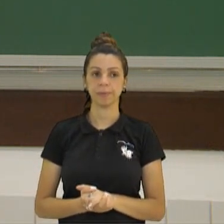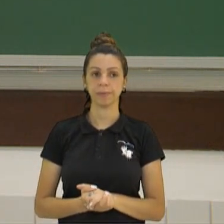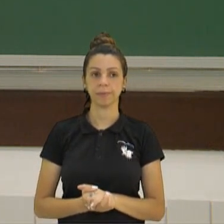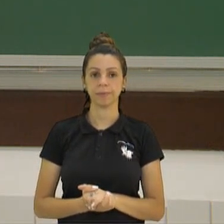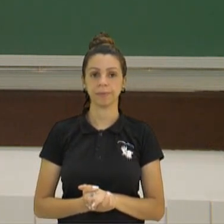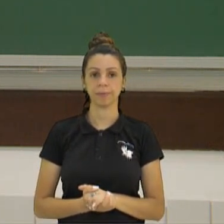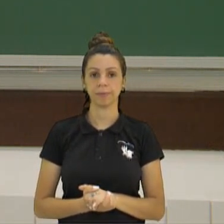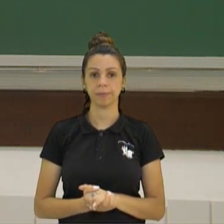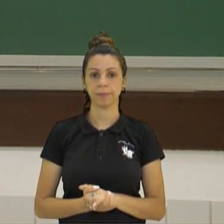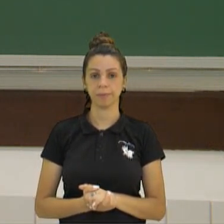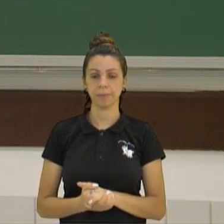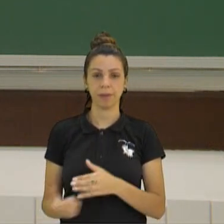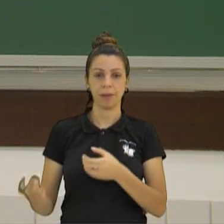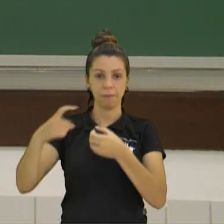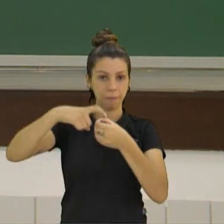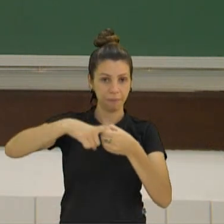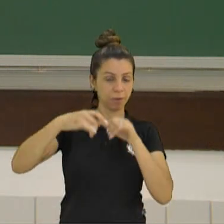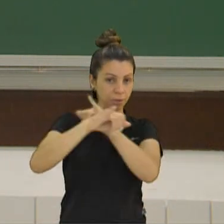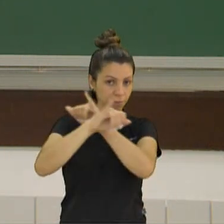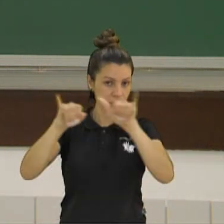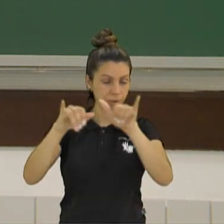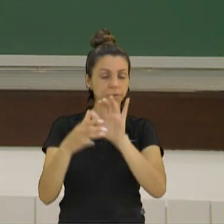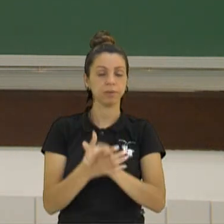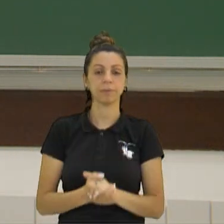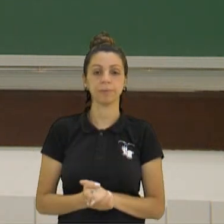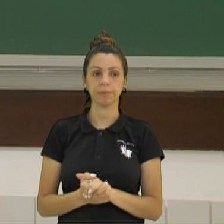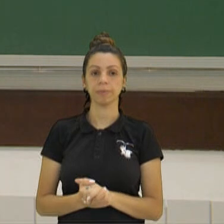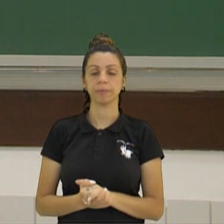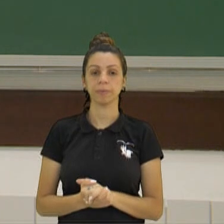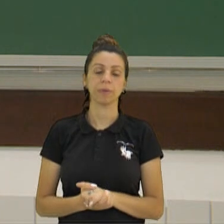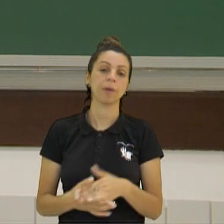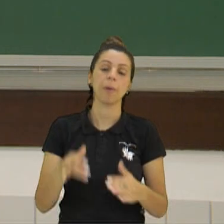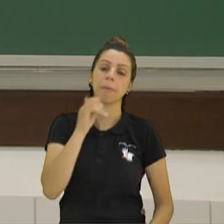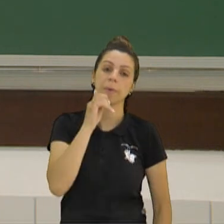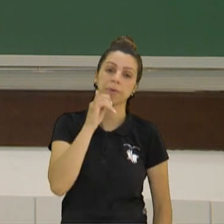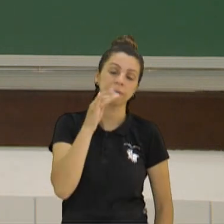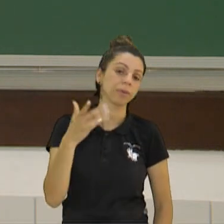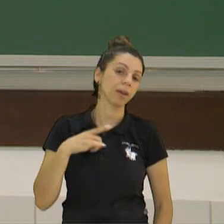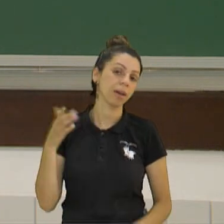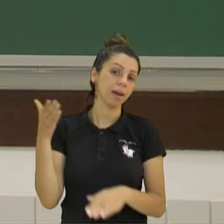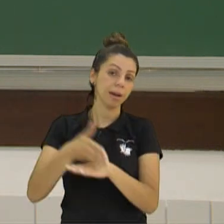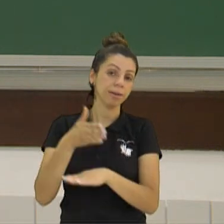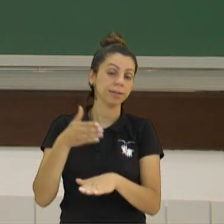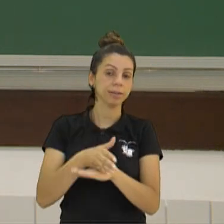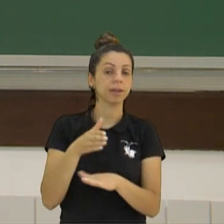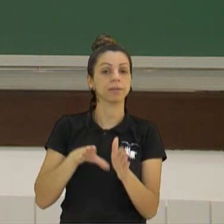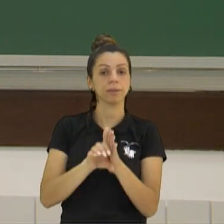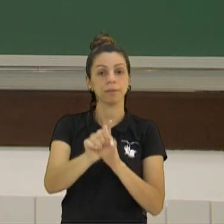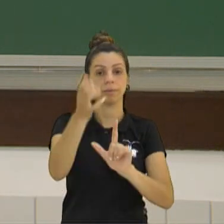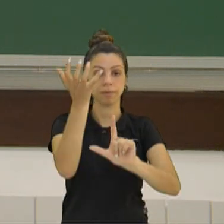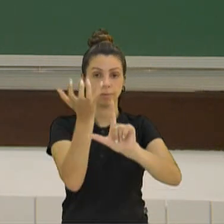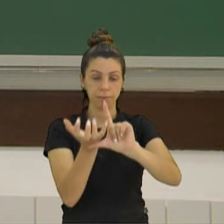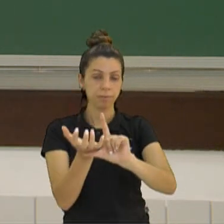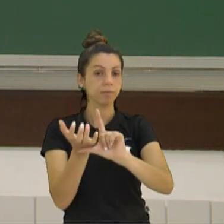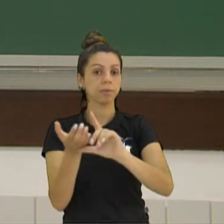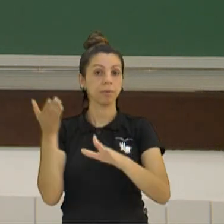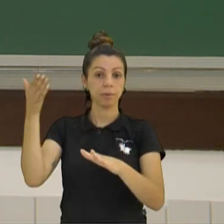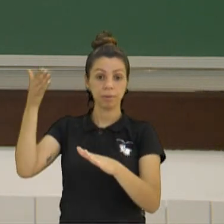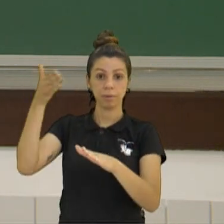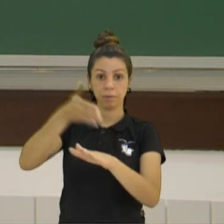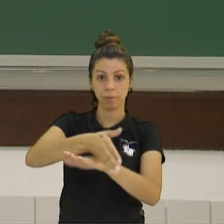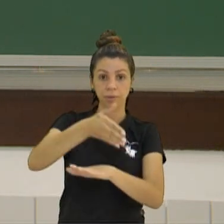Opa, pulei uma aqui. Vamos voltar nos recadinhos. Olha só. Se você tem acesso ao Google Classroom, o que você vai fazer? Entrar na